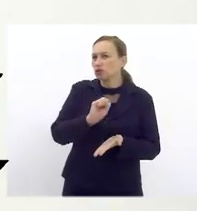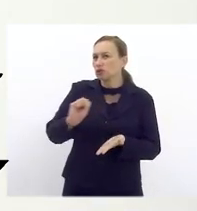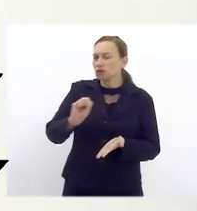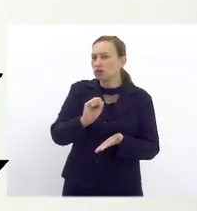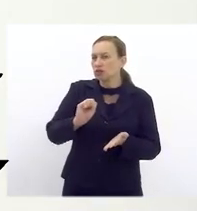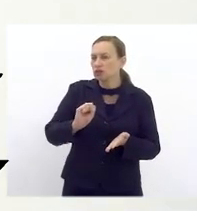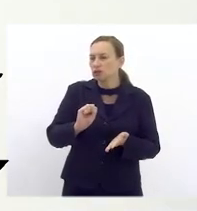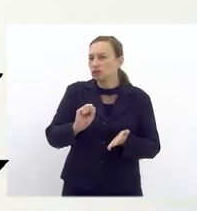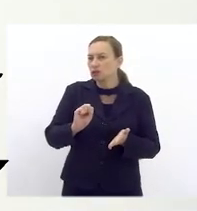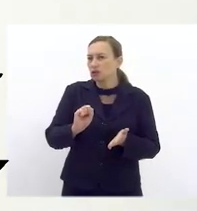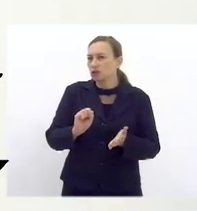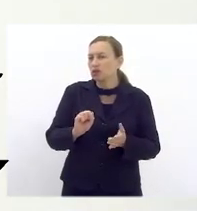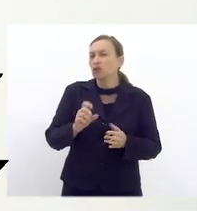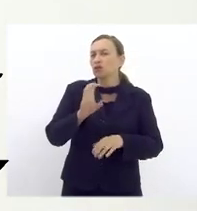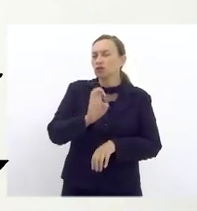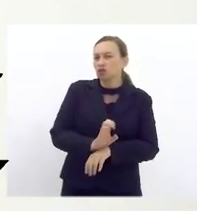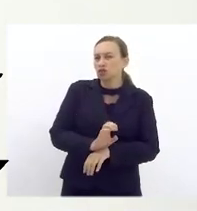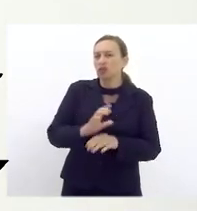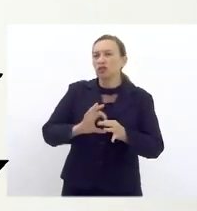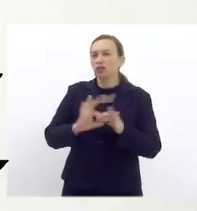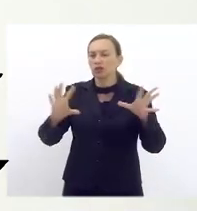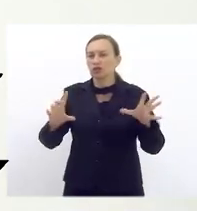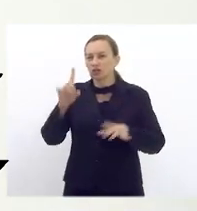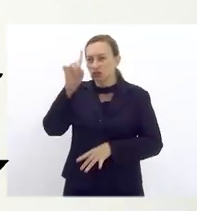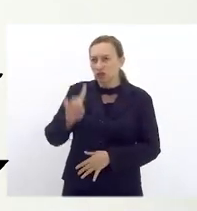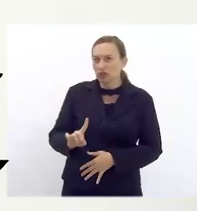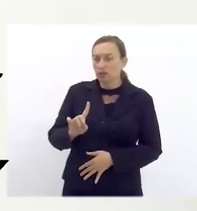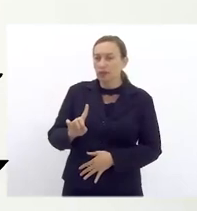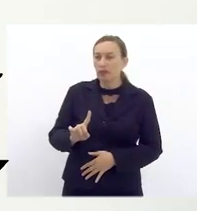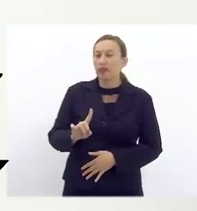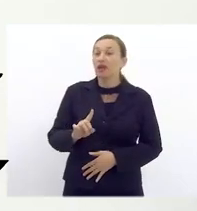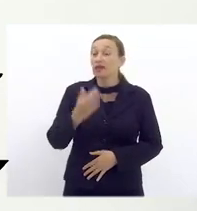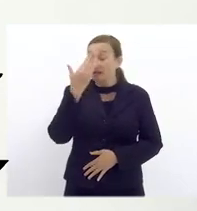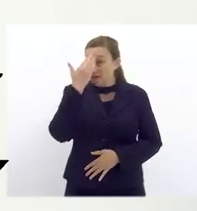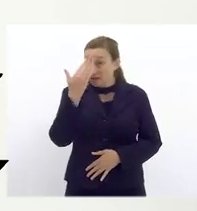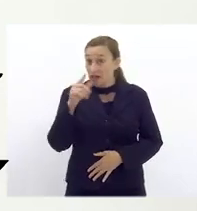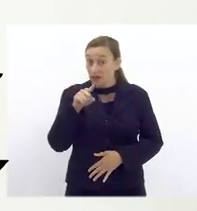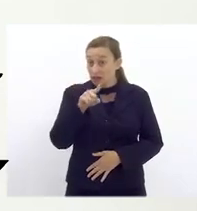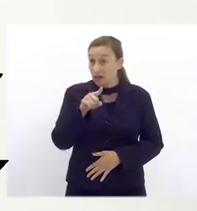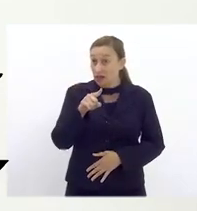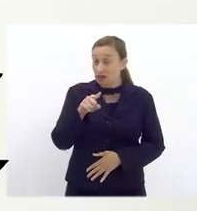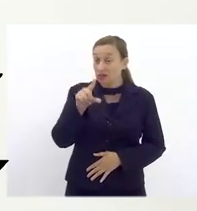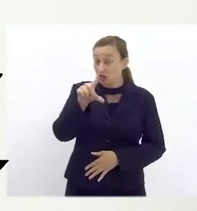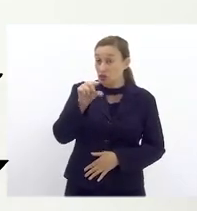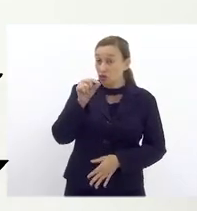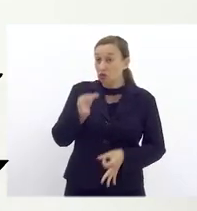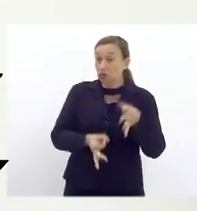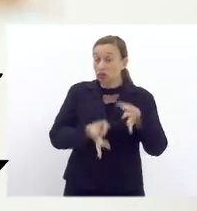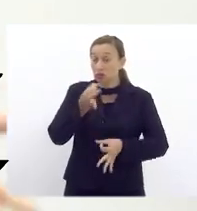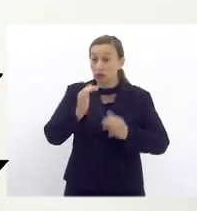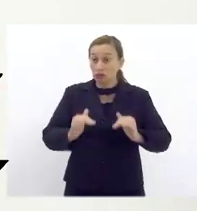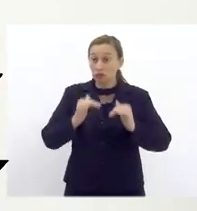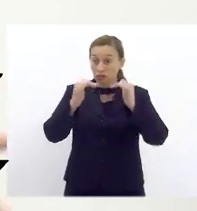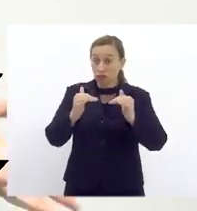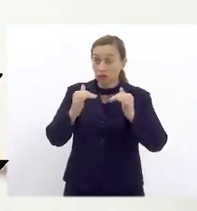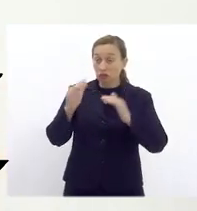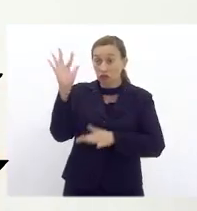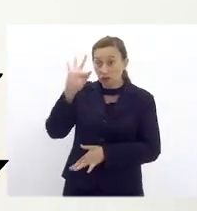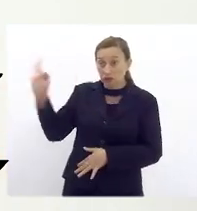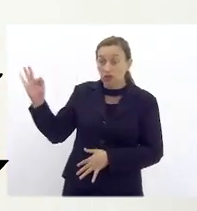identificadoras do Estado democrático de direito e é graças a esse a essa decisão do supremo tribunal federal em